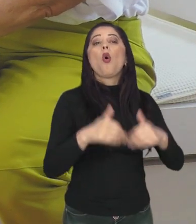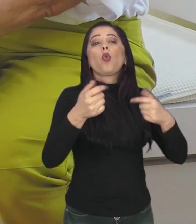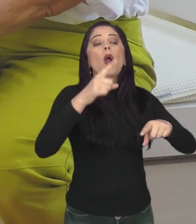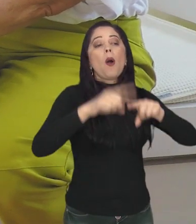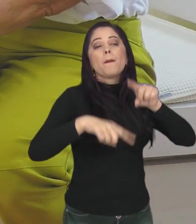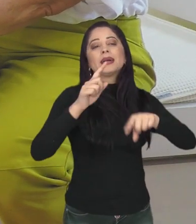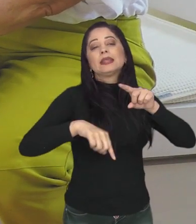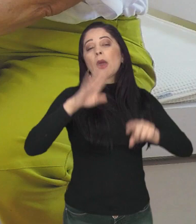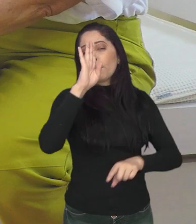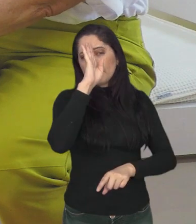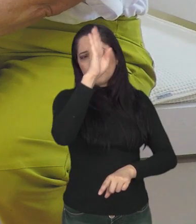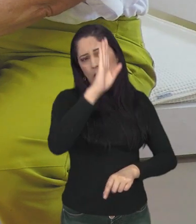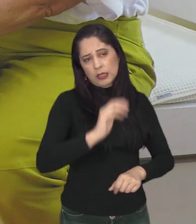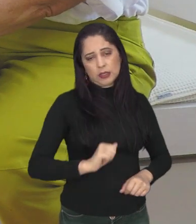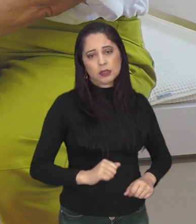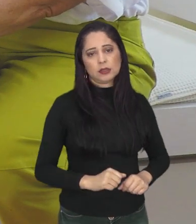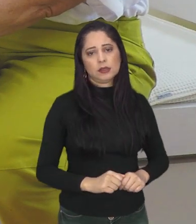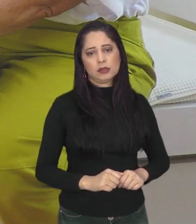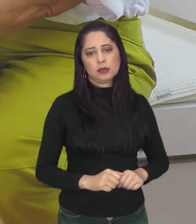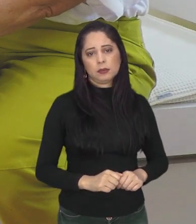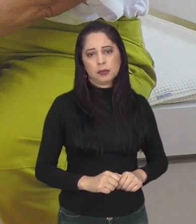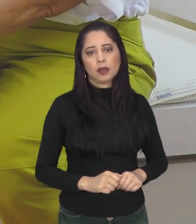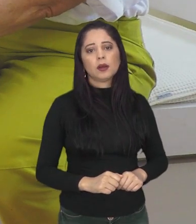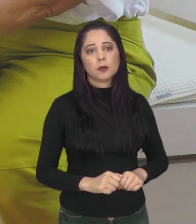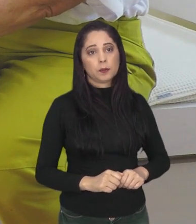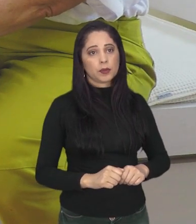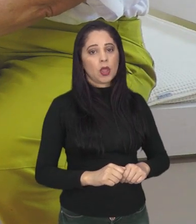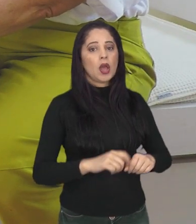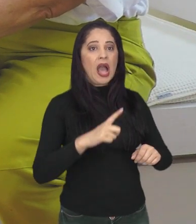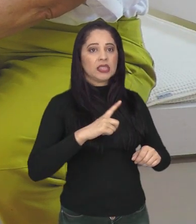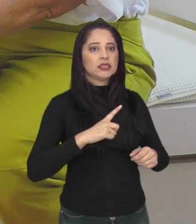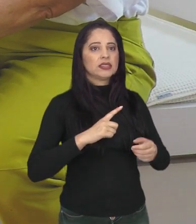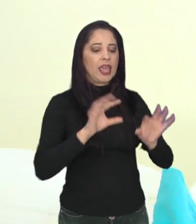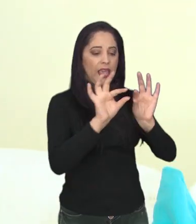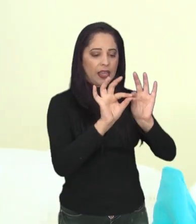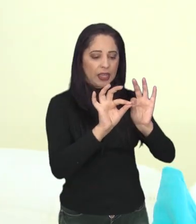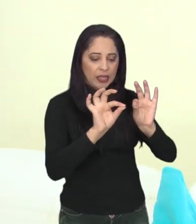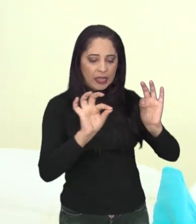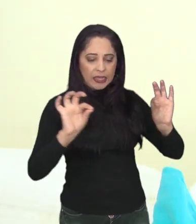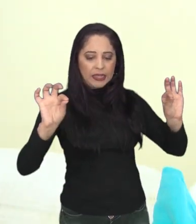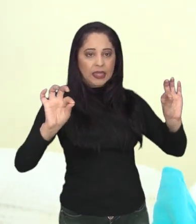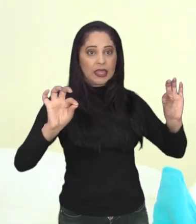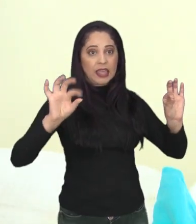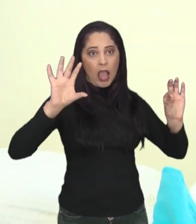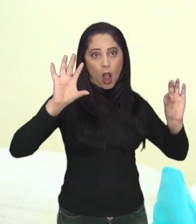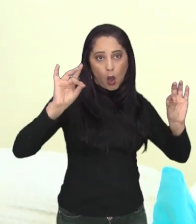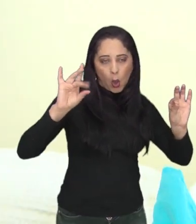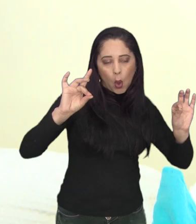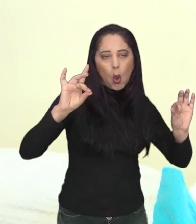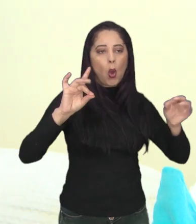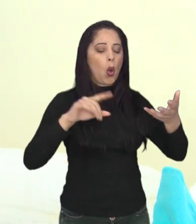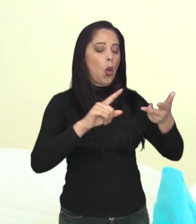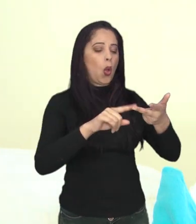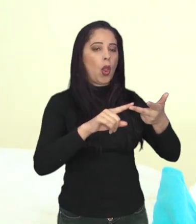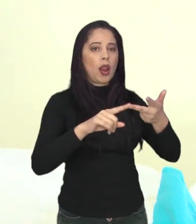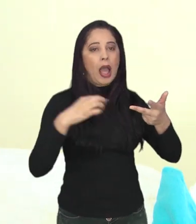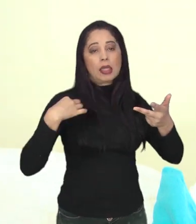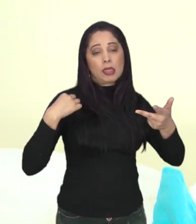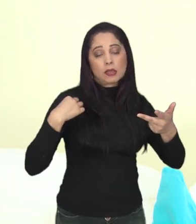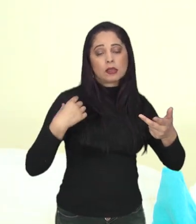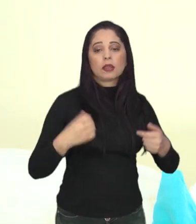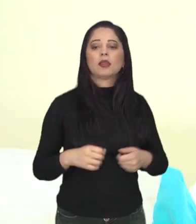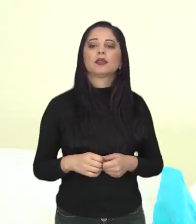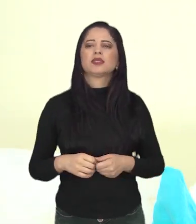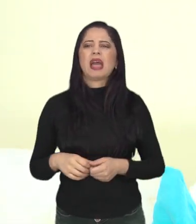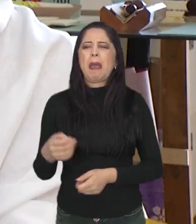confecção né de encadernação além das Linhas a cola aquela coisa toda tecido